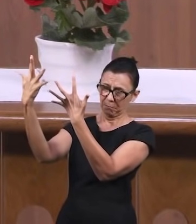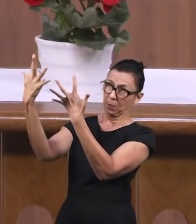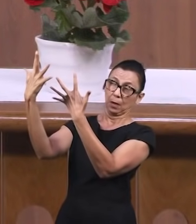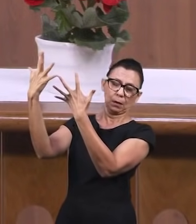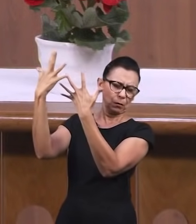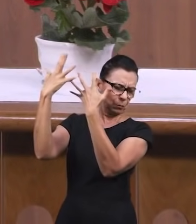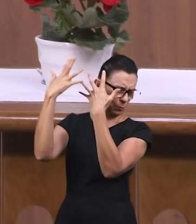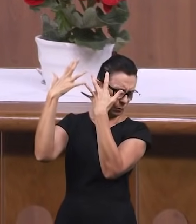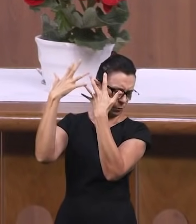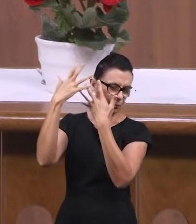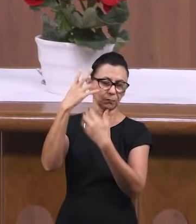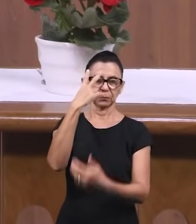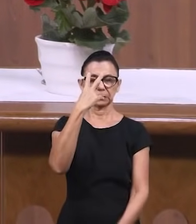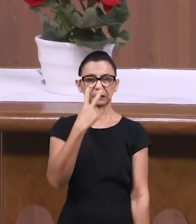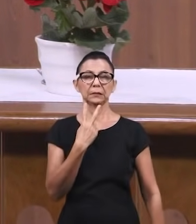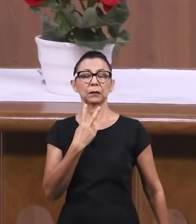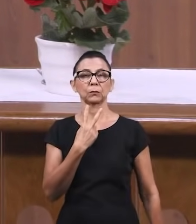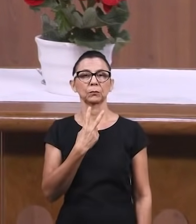daquela luz.